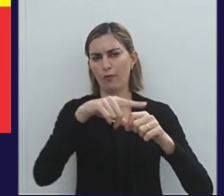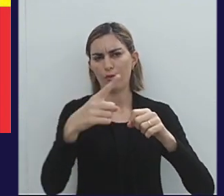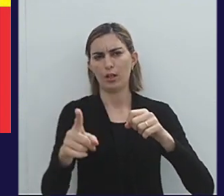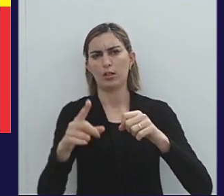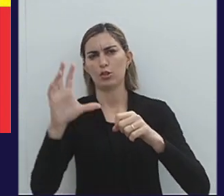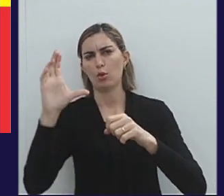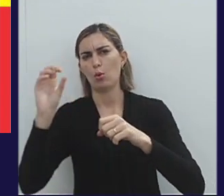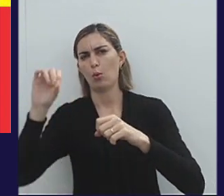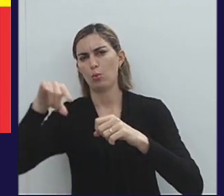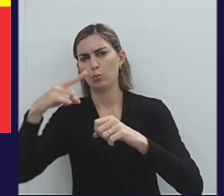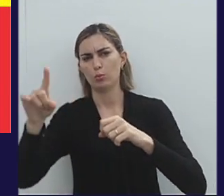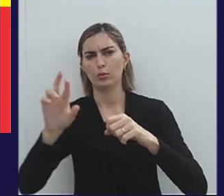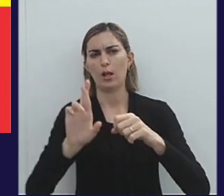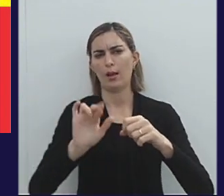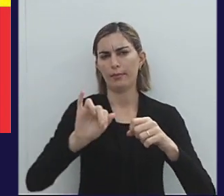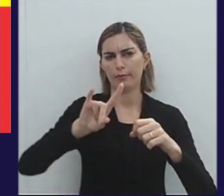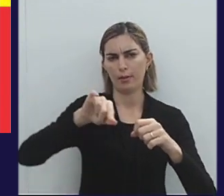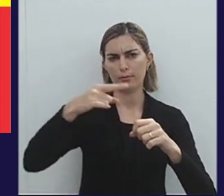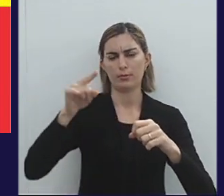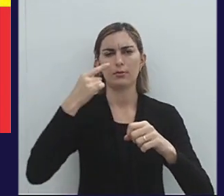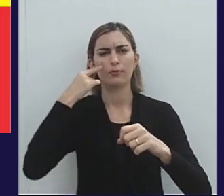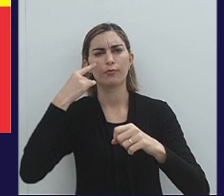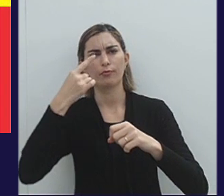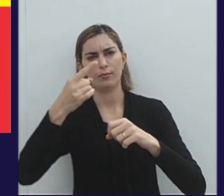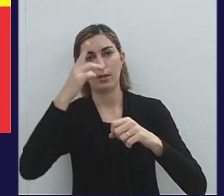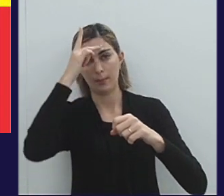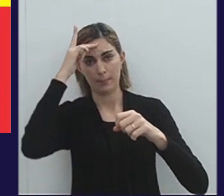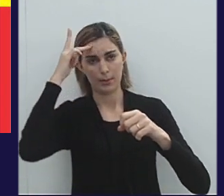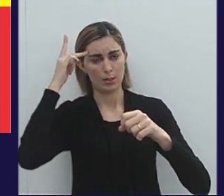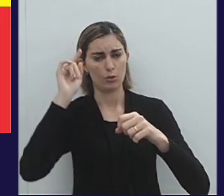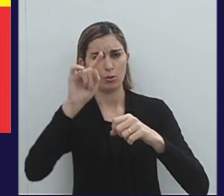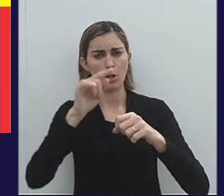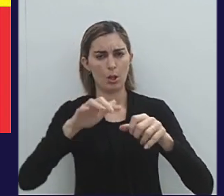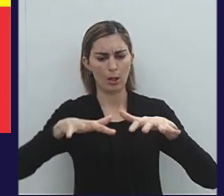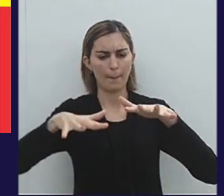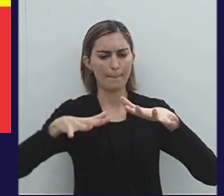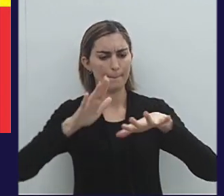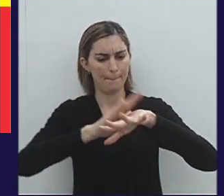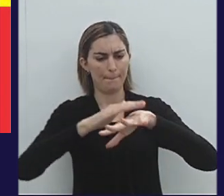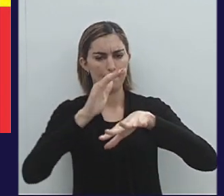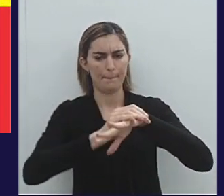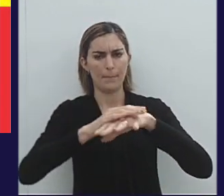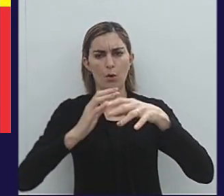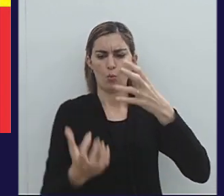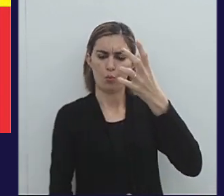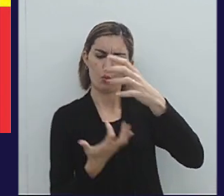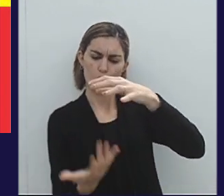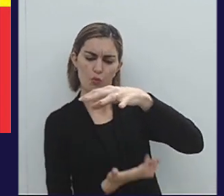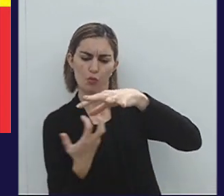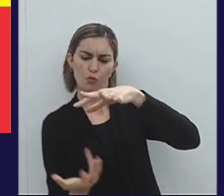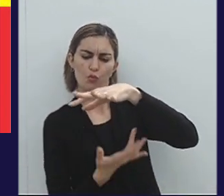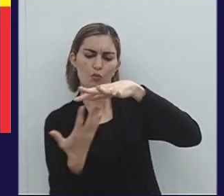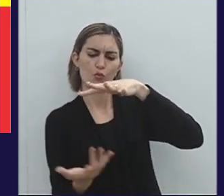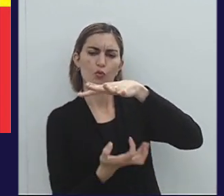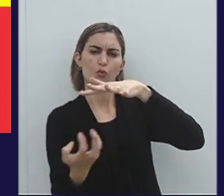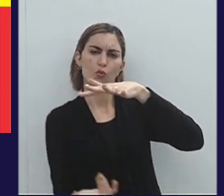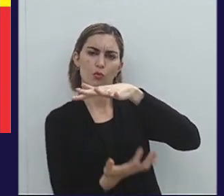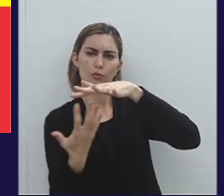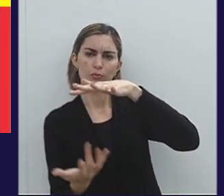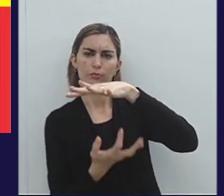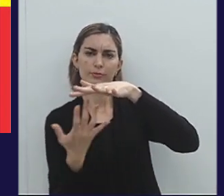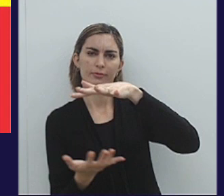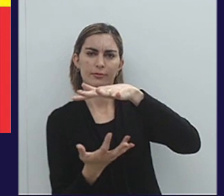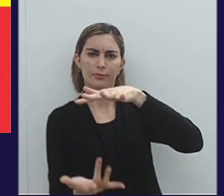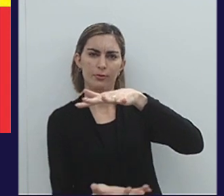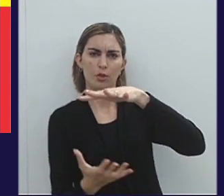convecção, a condução e a radiação. Uma pessoa que está ali colocando a mão sobre o fogo, né? Eu tenho a